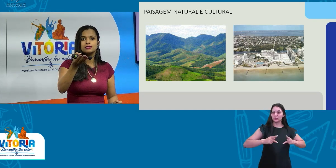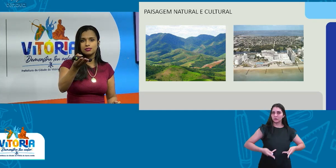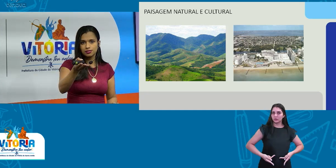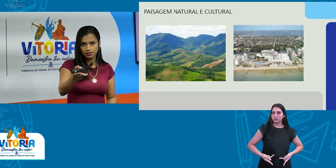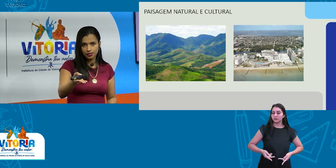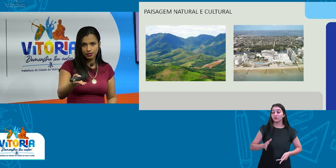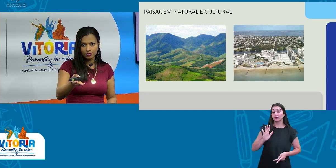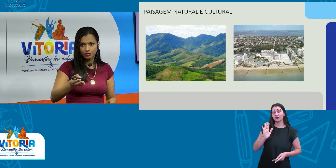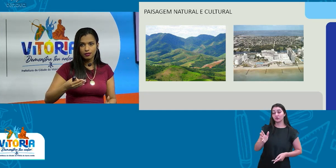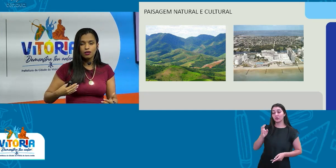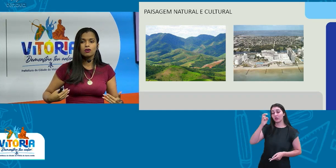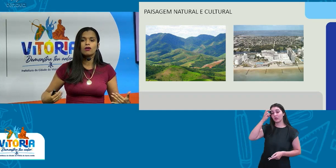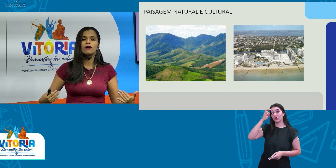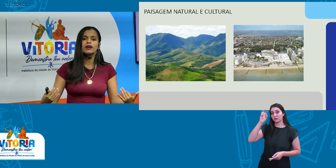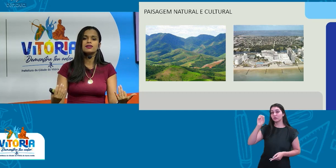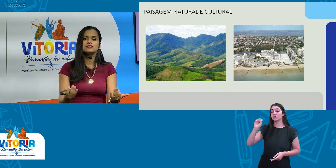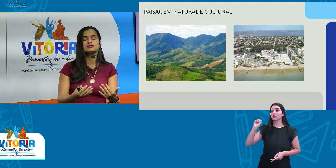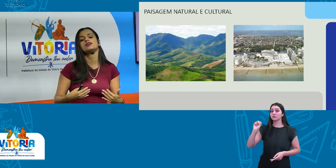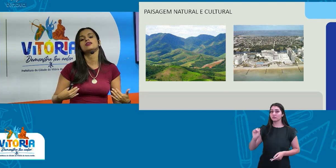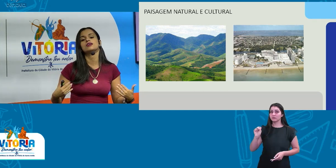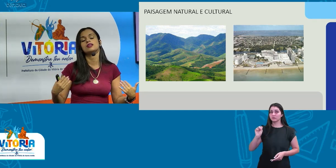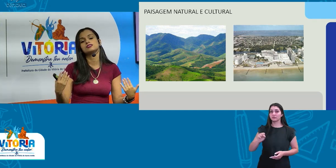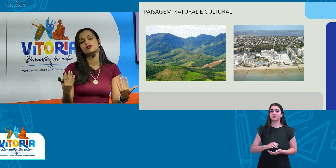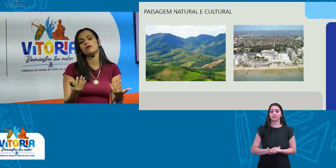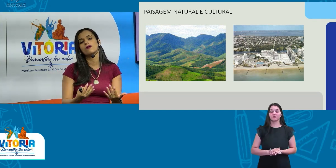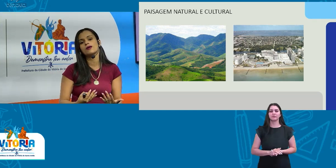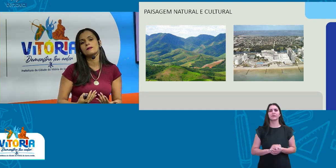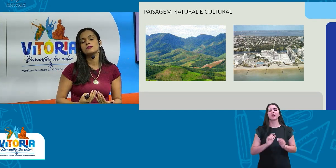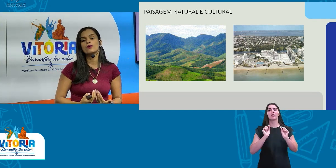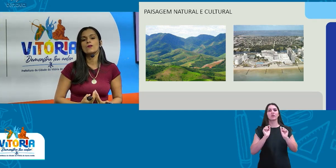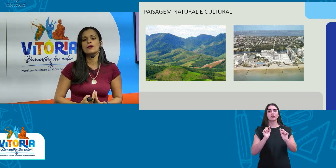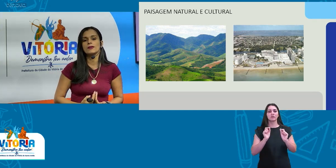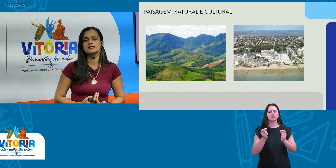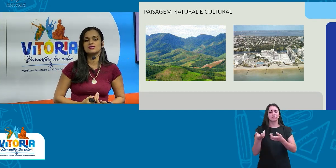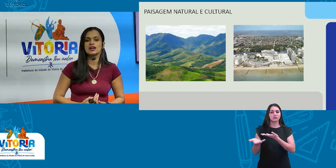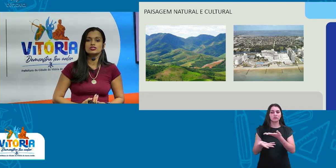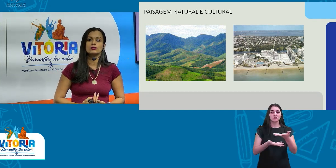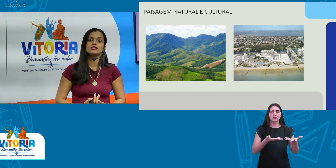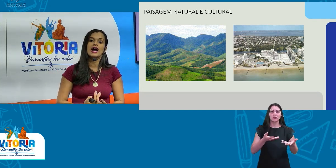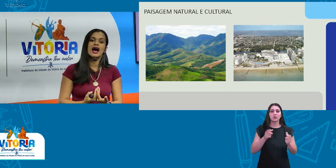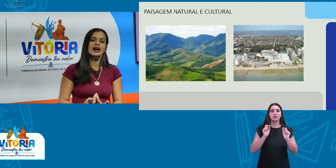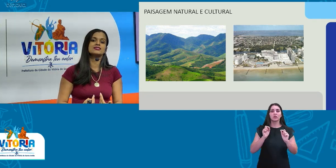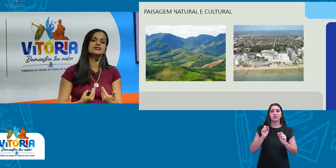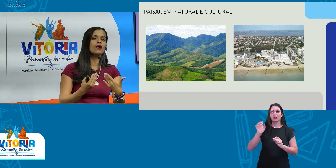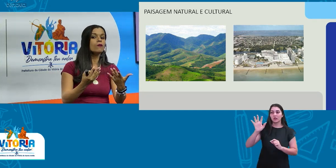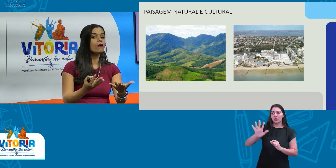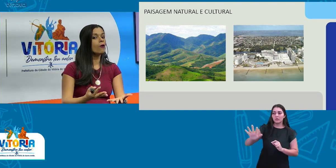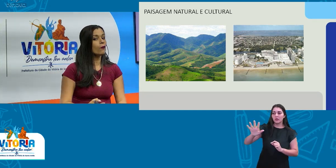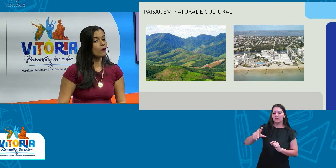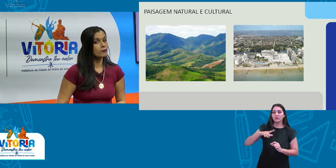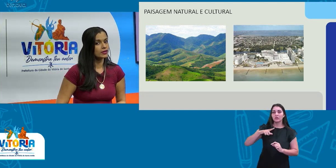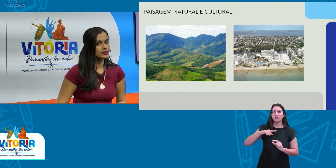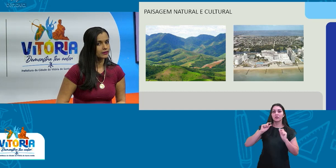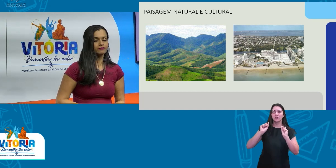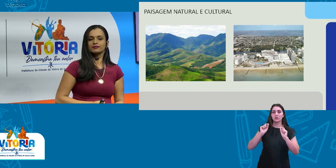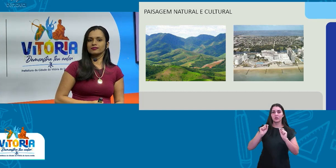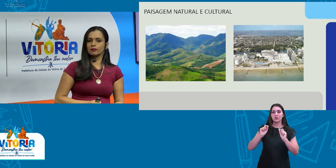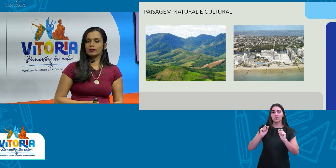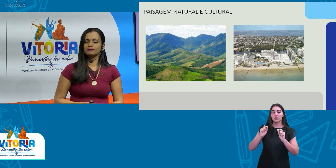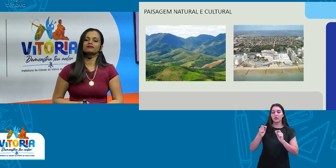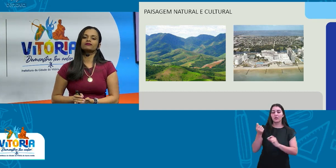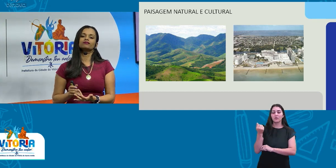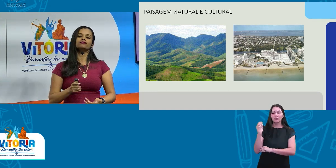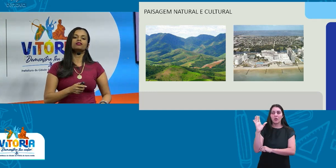cultural, sim. Ele se coloca como uma paisagem onde há a ação humana.